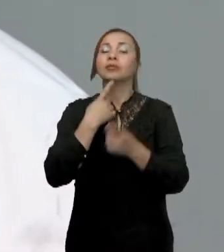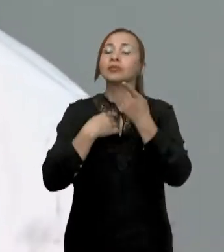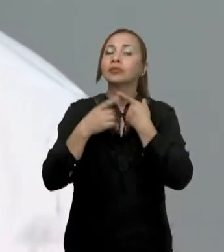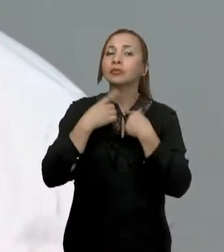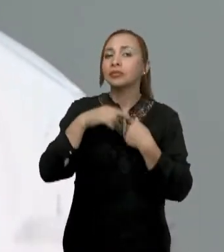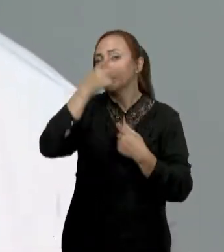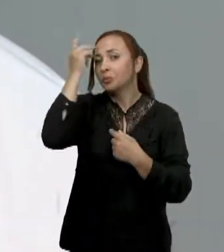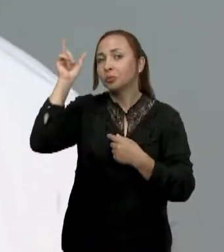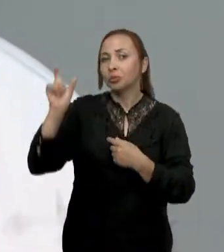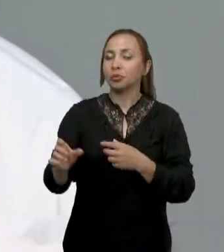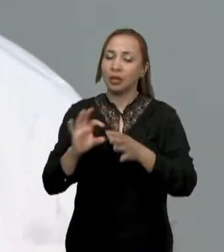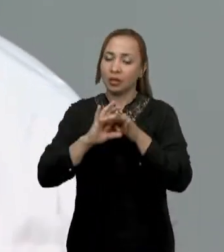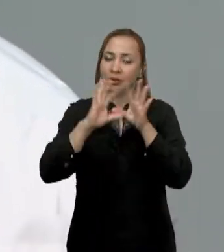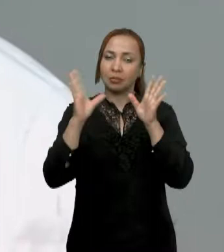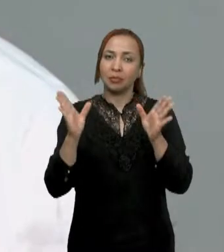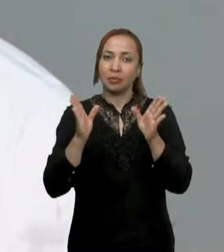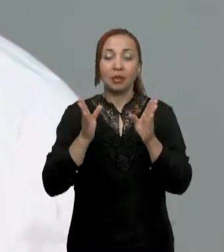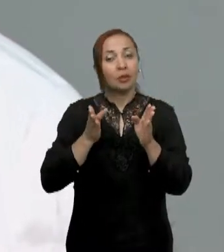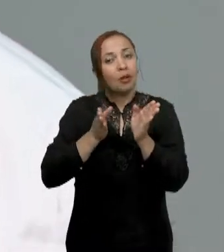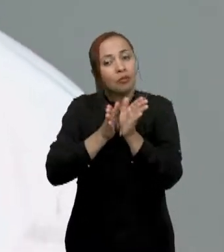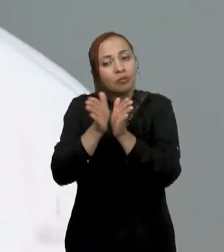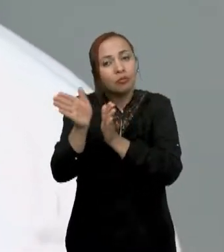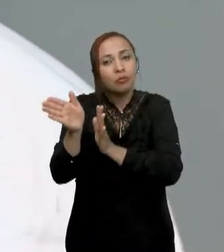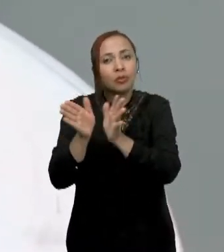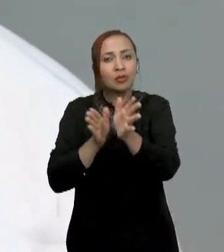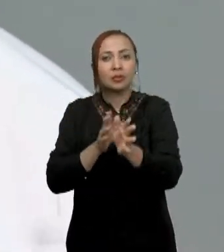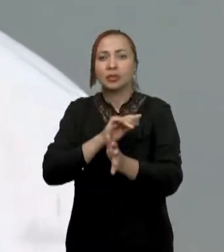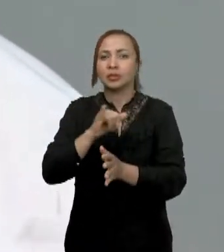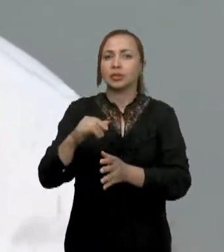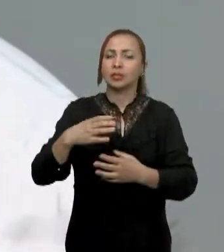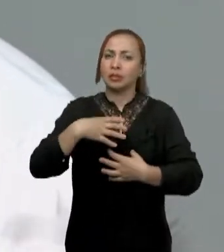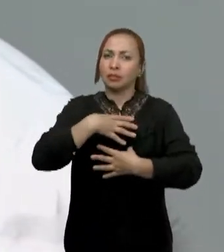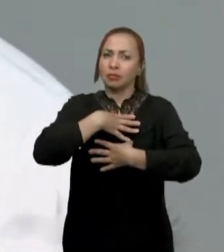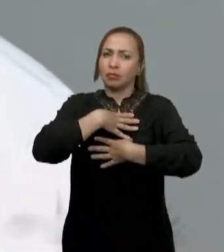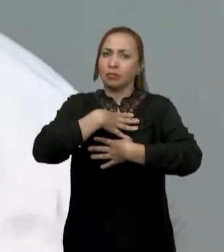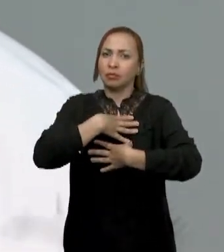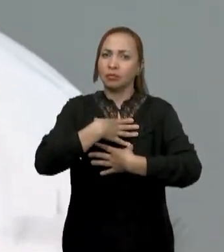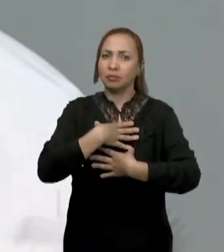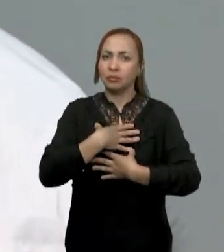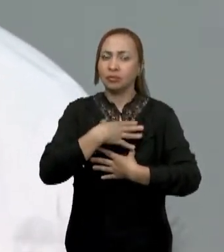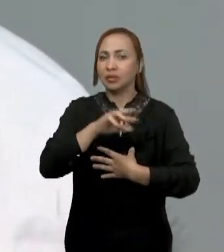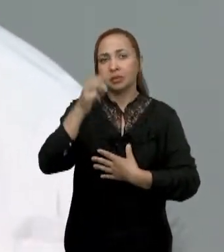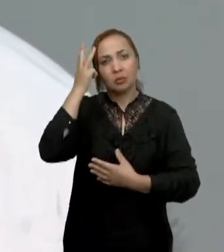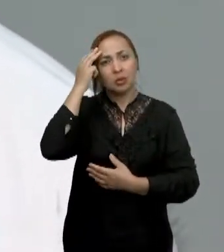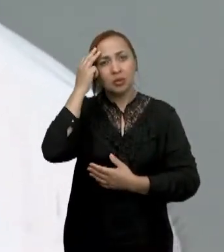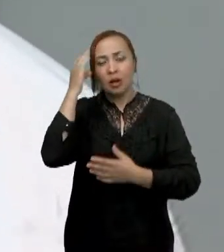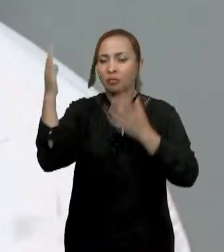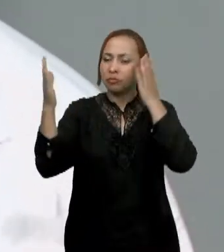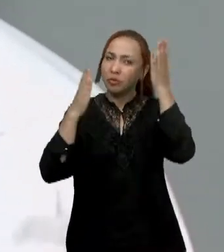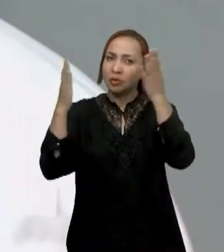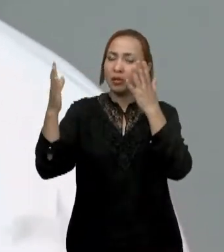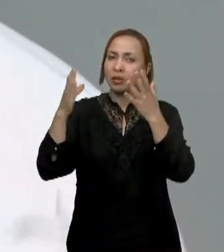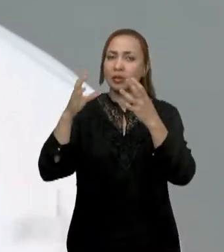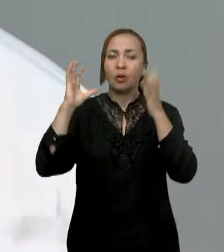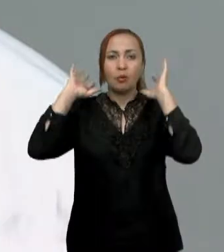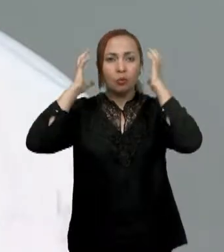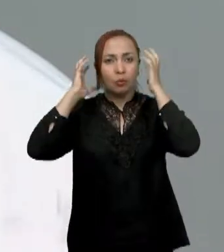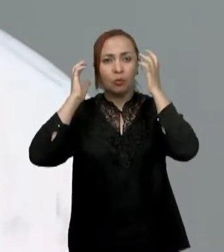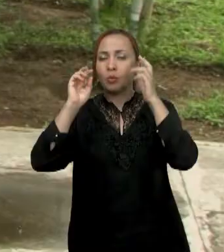paciente e daí é liberado o fluxo, se para um pneumo, se para um neuro, se para um psicólogo, se para um fono e